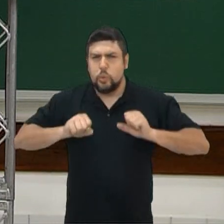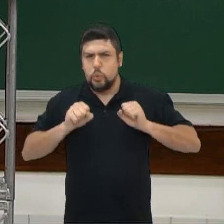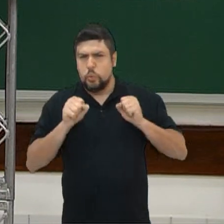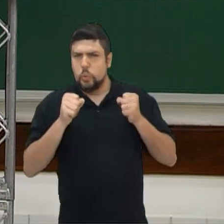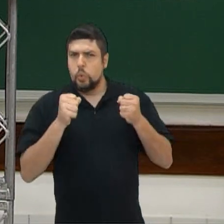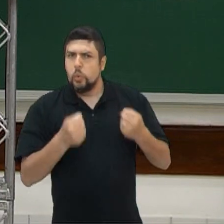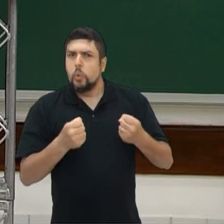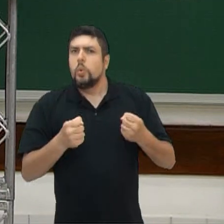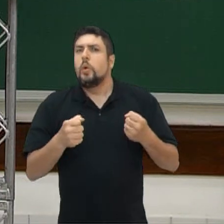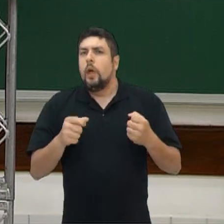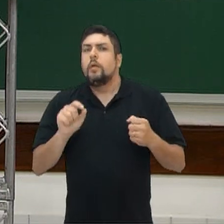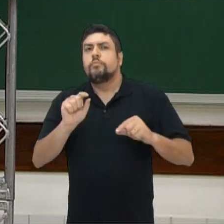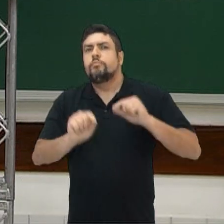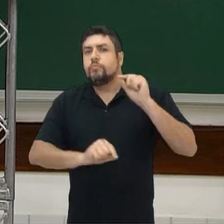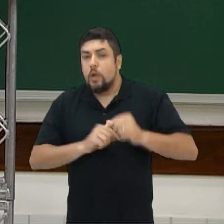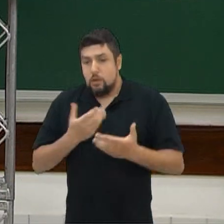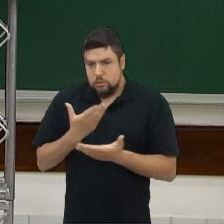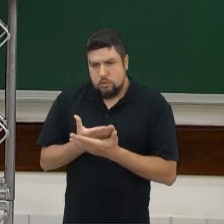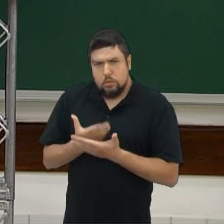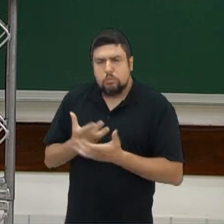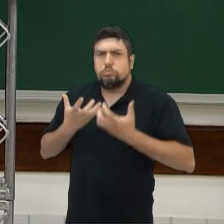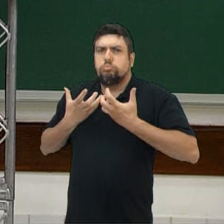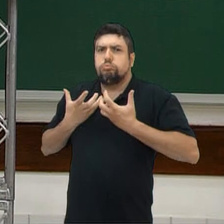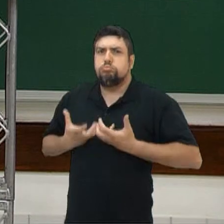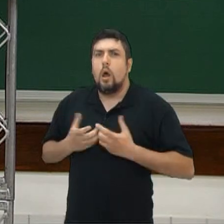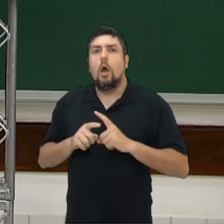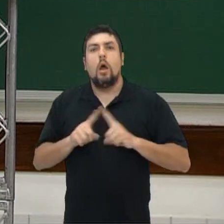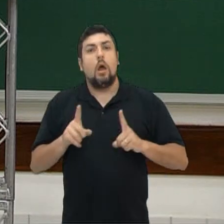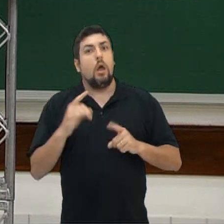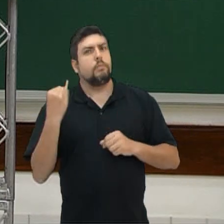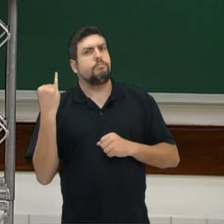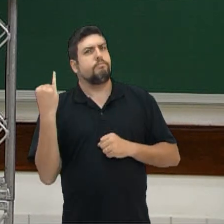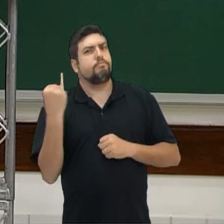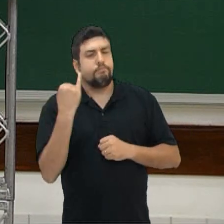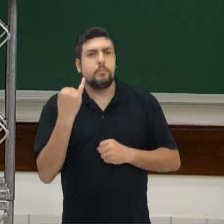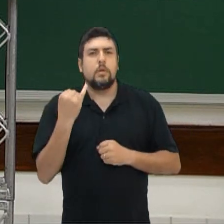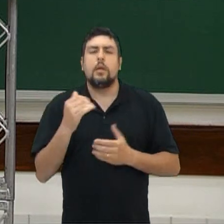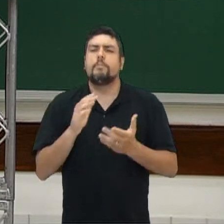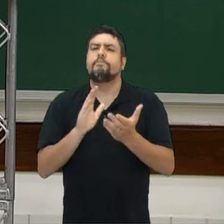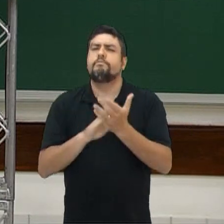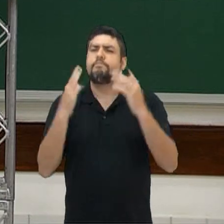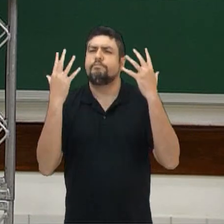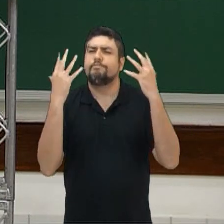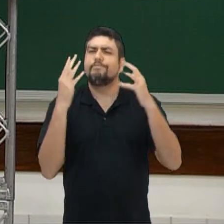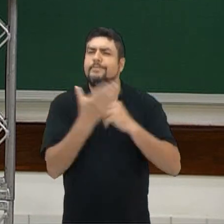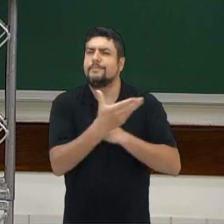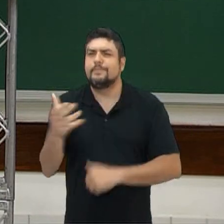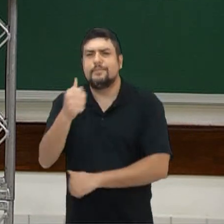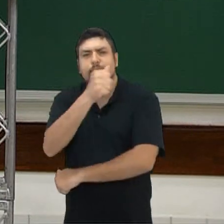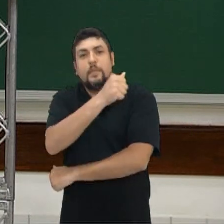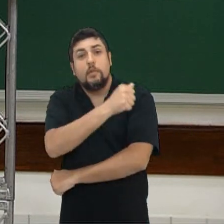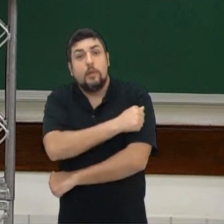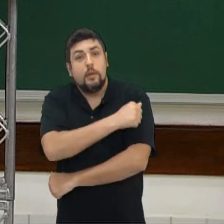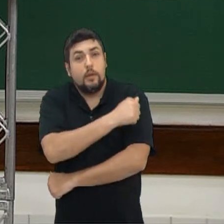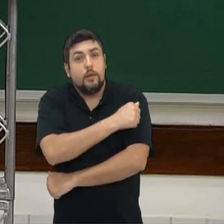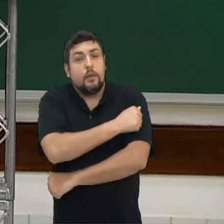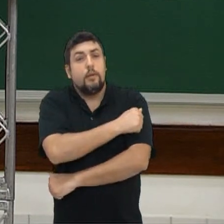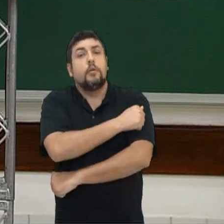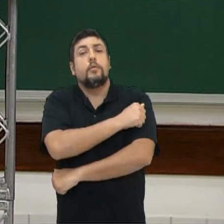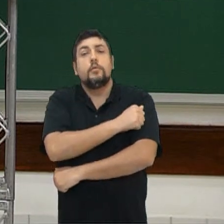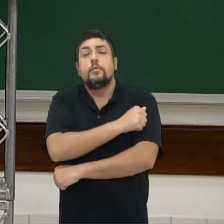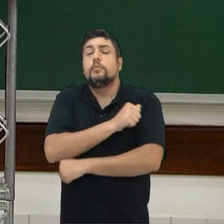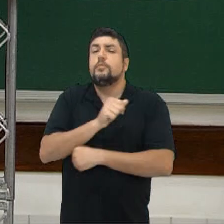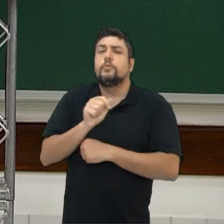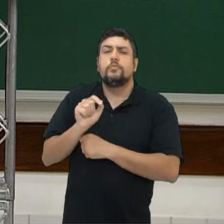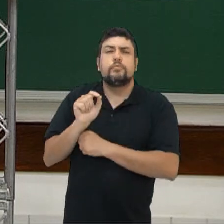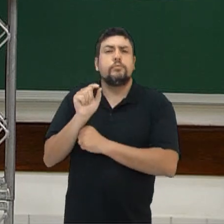porque estudar também desgasta, mas faz parte, e principalmente, parabéns para vocês, aluno, que mesmo em meio a todo esse contexto